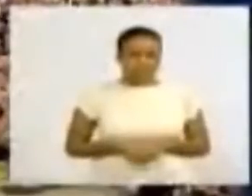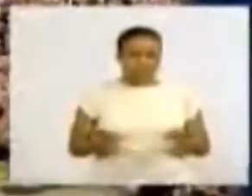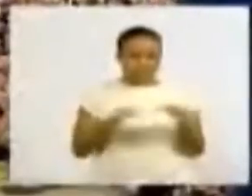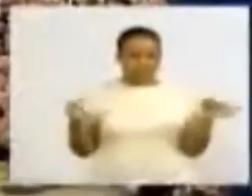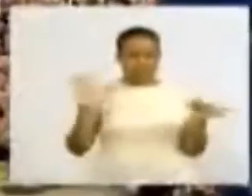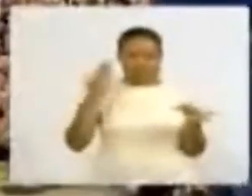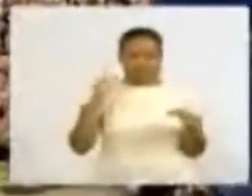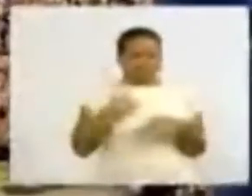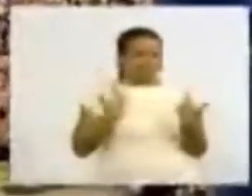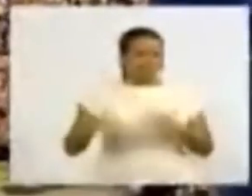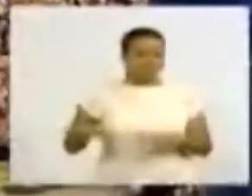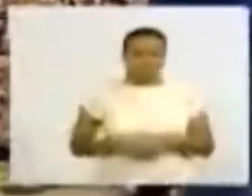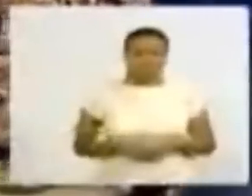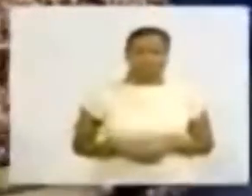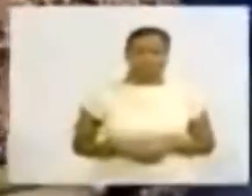pseudo-humildade, não quero.